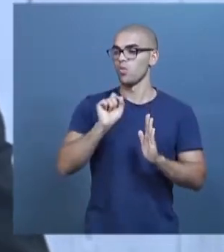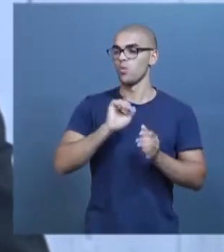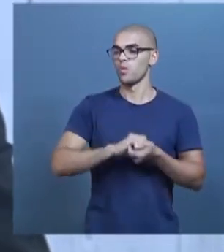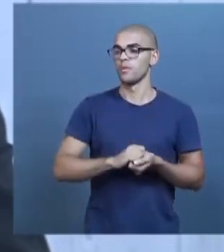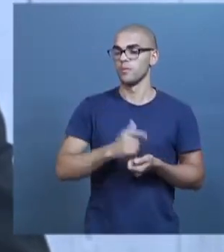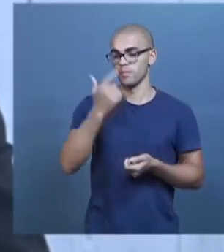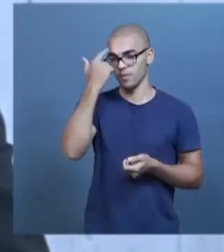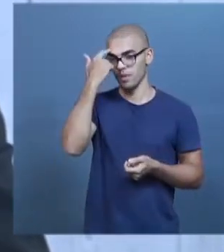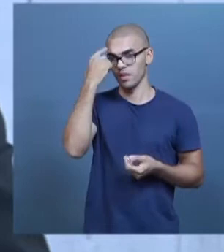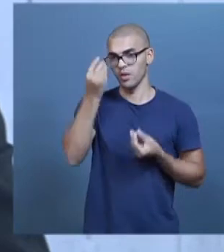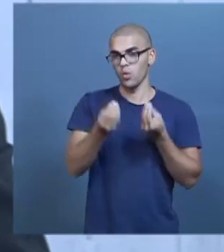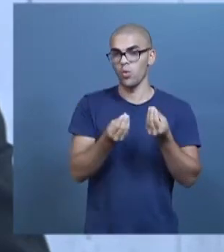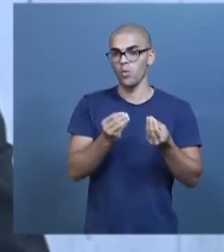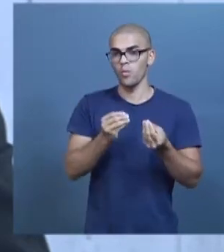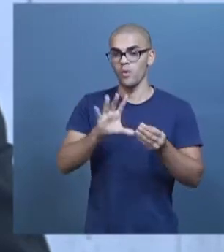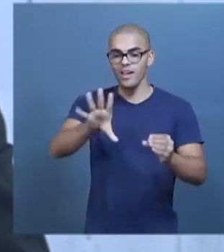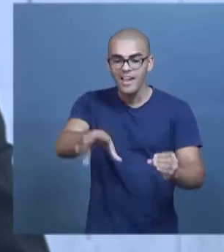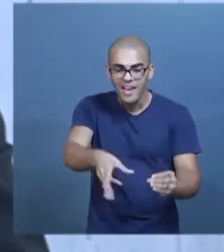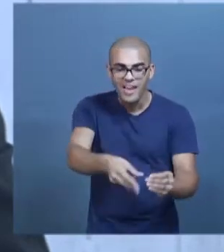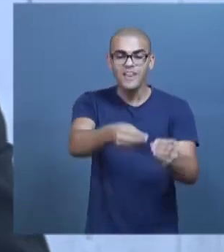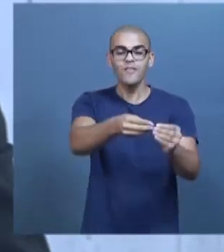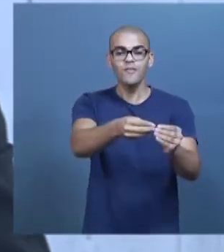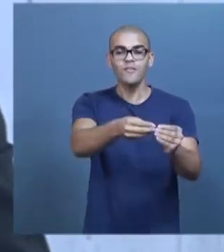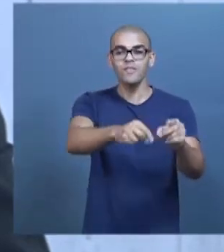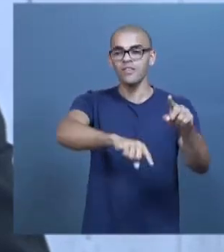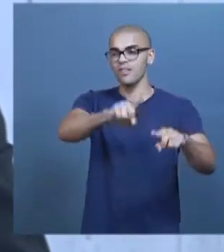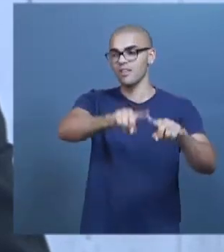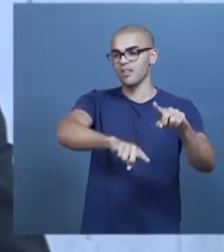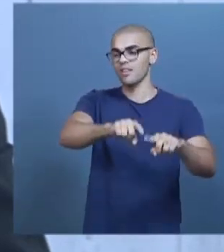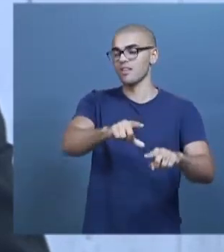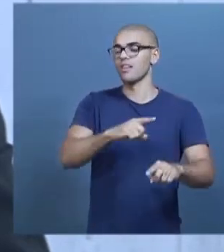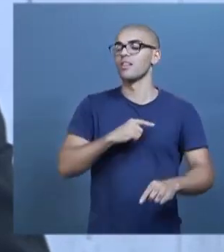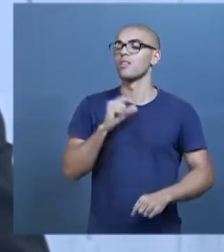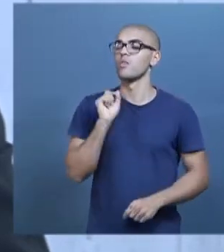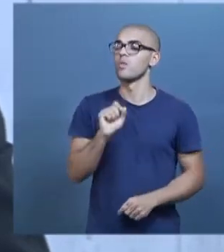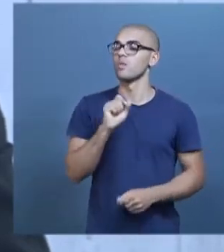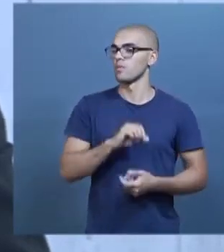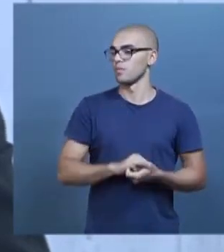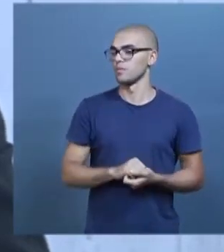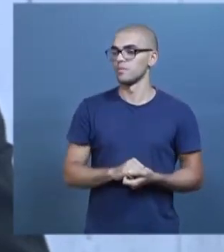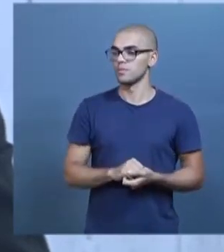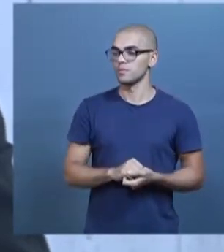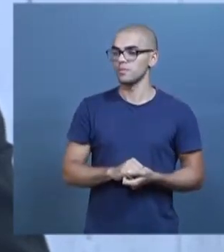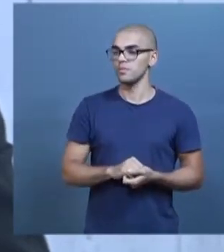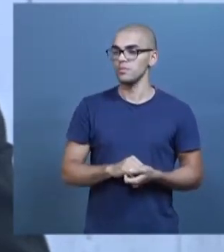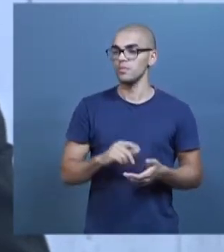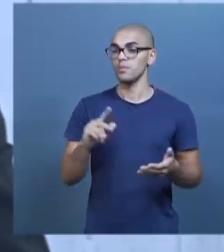destinada em cima desses produtos, da forma indireta, acaba que esse efeito ele vem sendo reproduzido